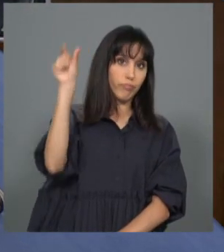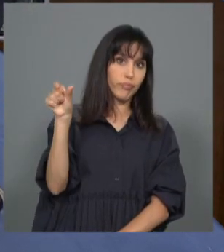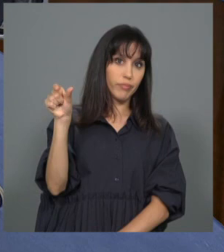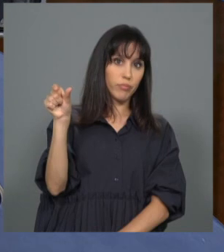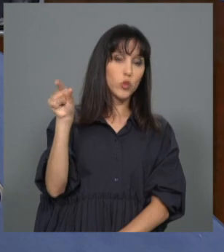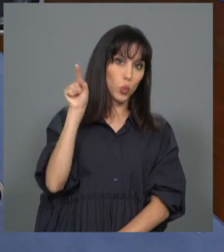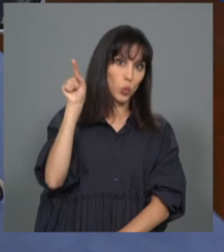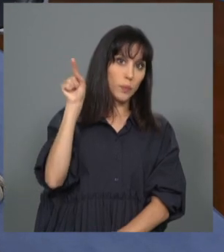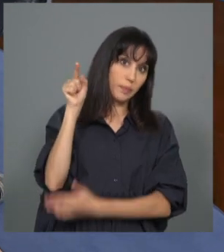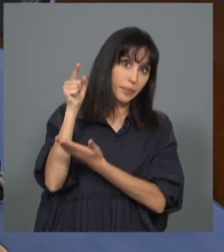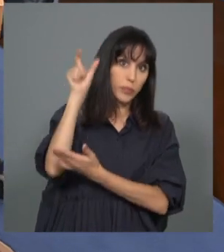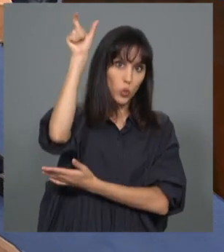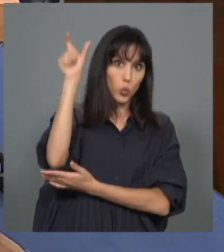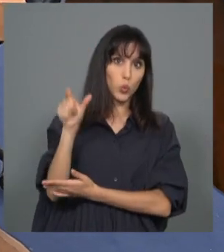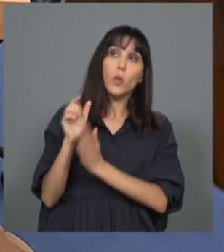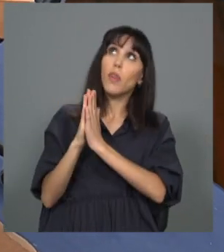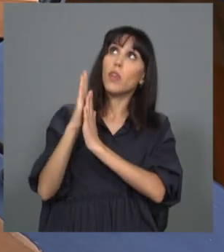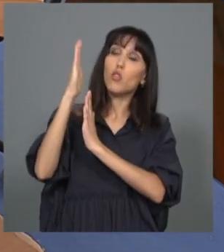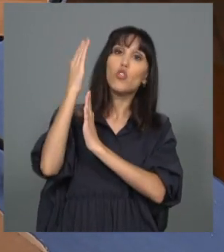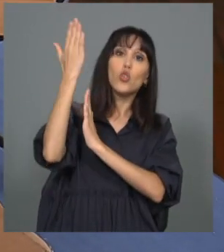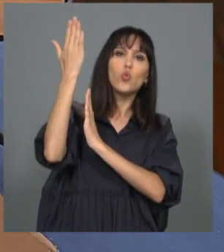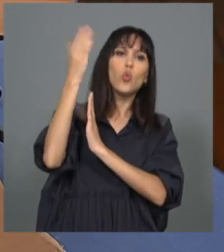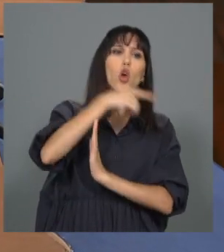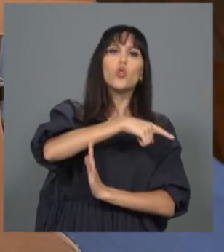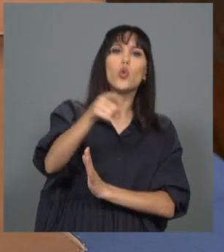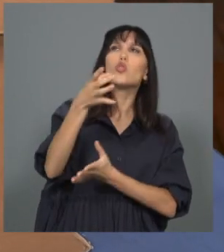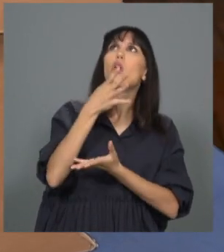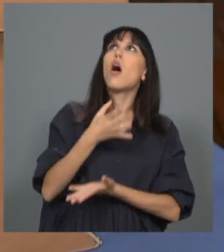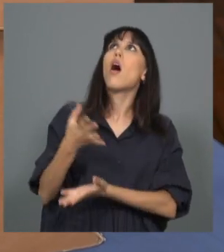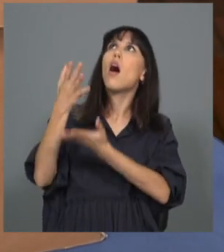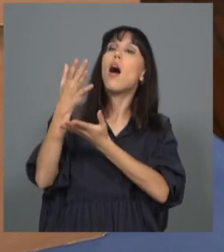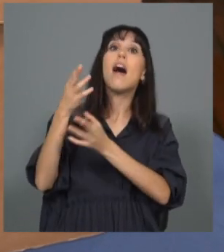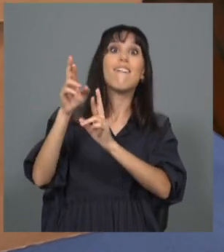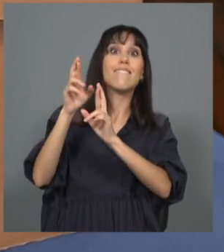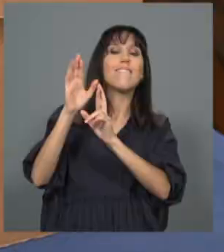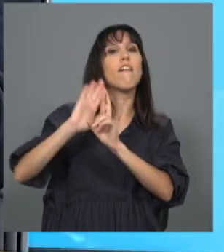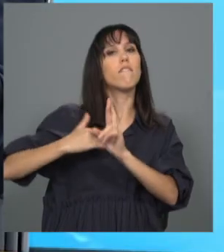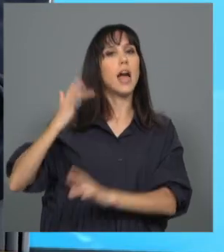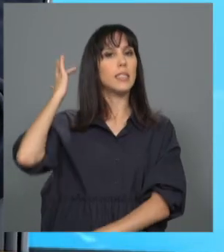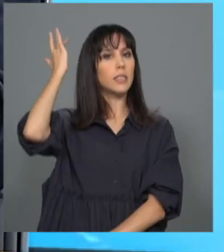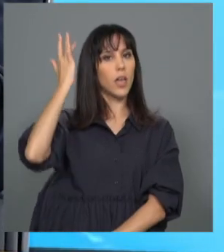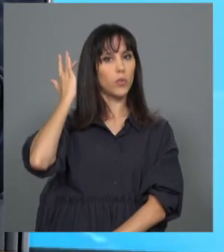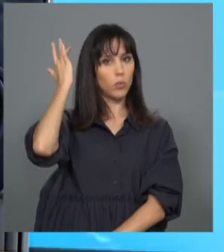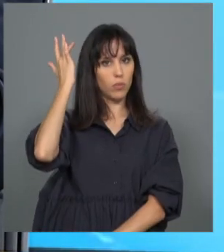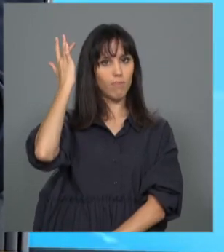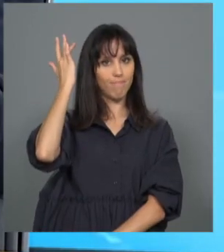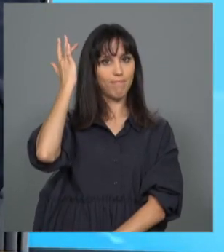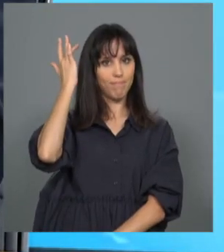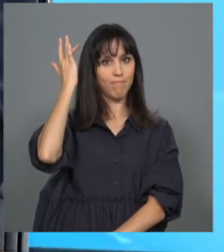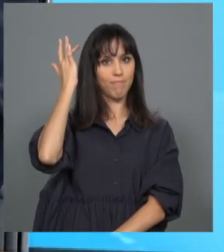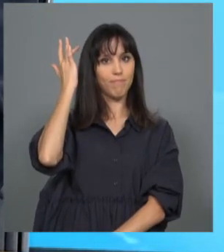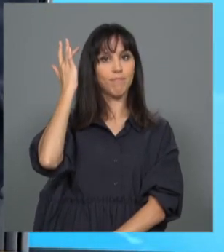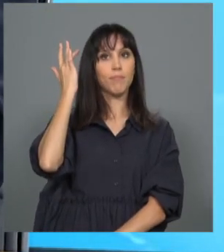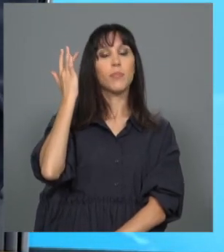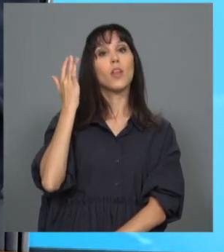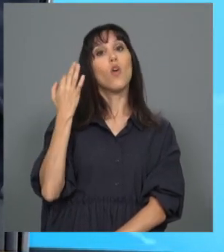tu, portanto, que tu sejas proclamado santo. Que tu sejas proclamado santo, com